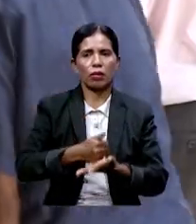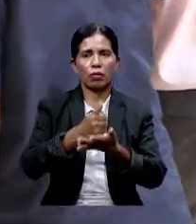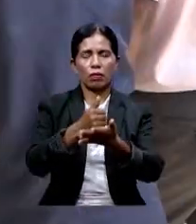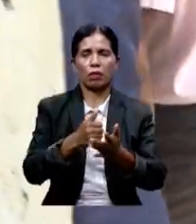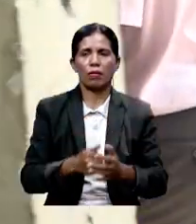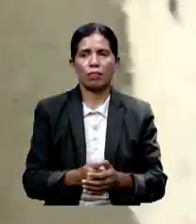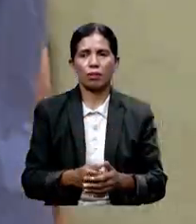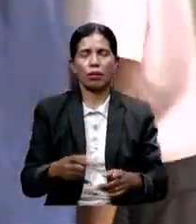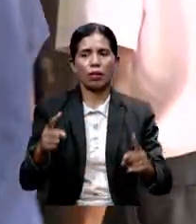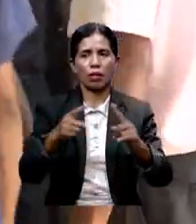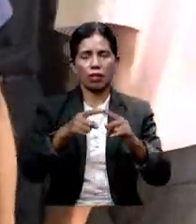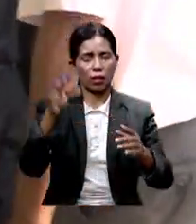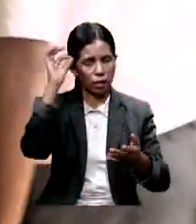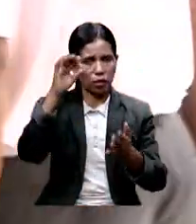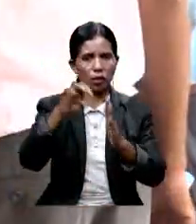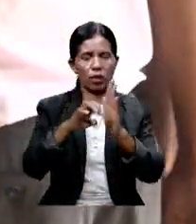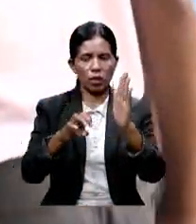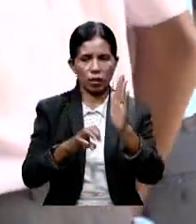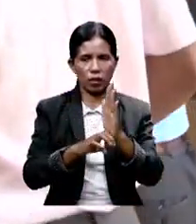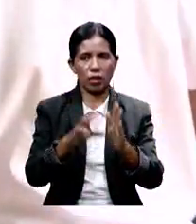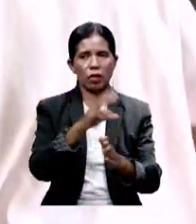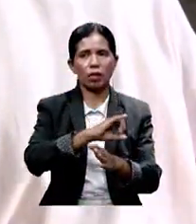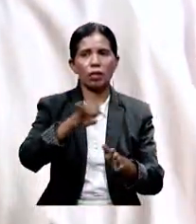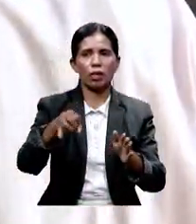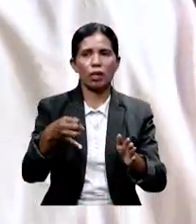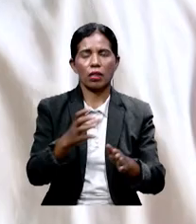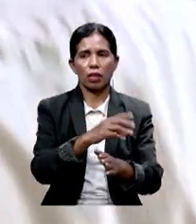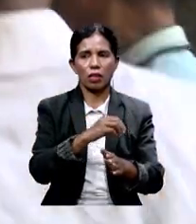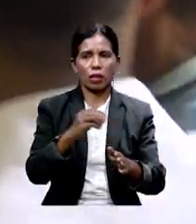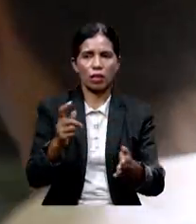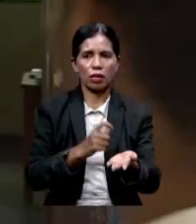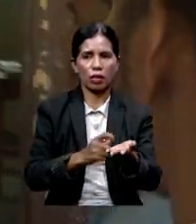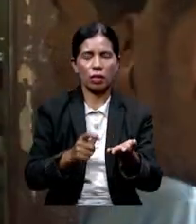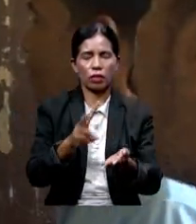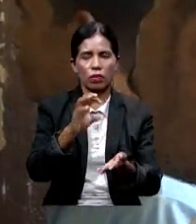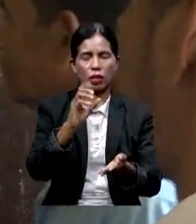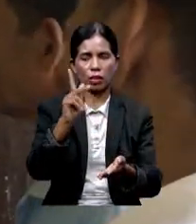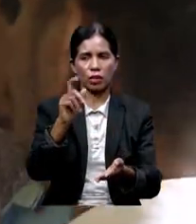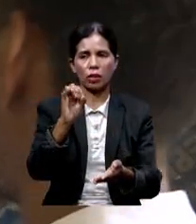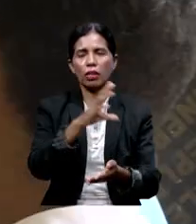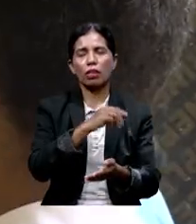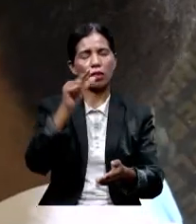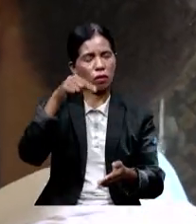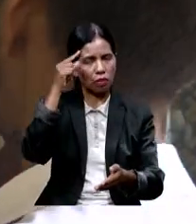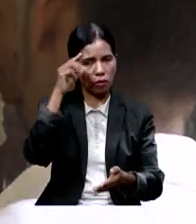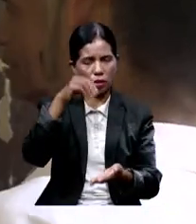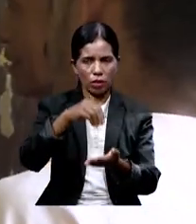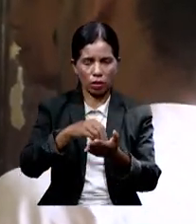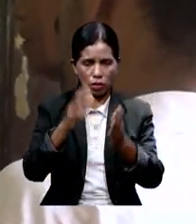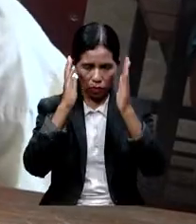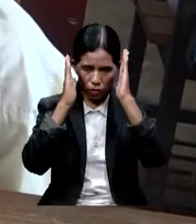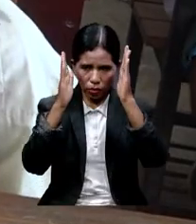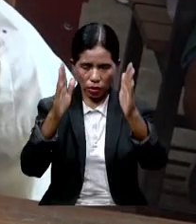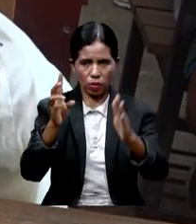Hatamba preocupação ne Secretário Estado Ensino Secundário Geral no Ensino Secundário Técnico Vocacional HTT, governo aceita consideração